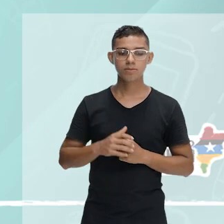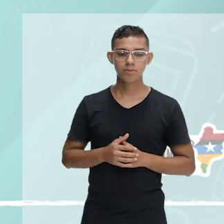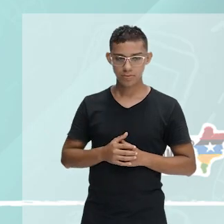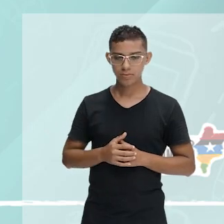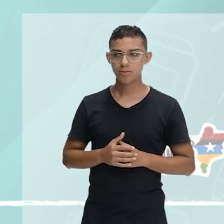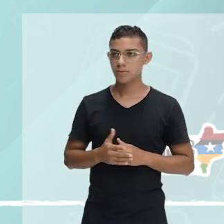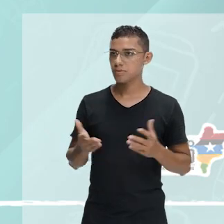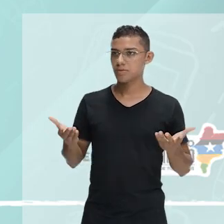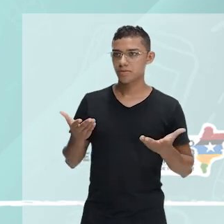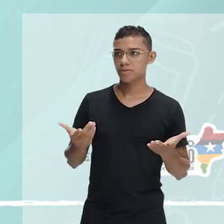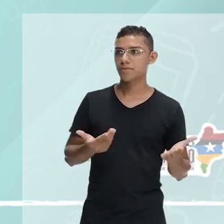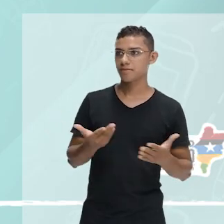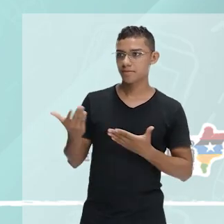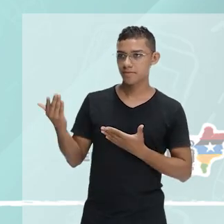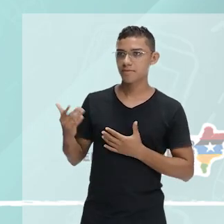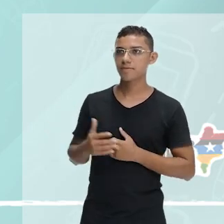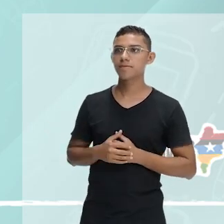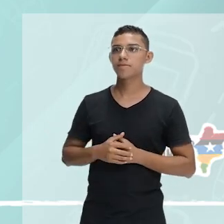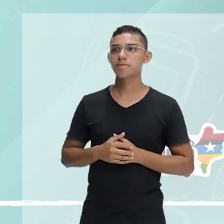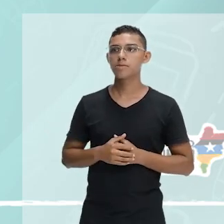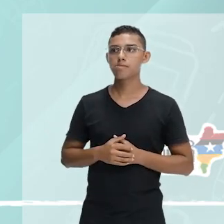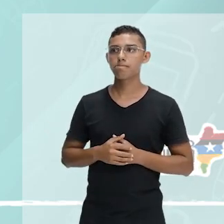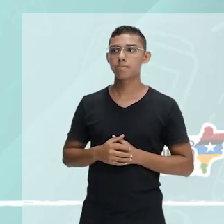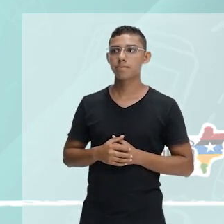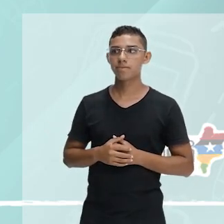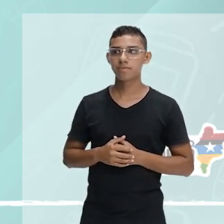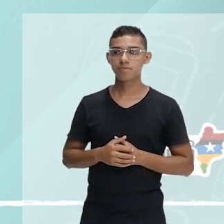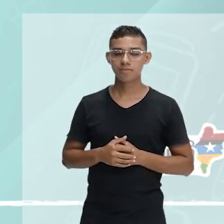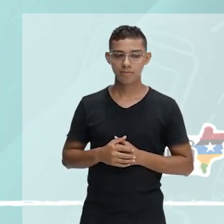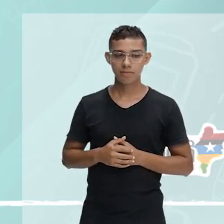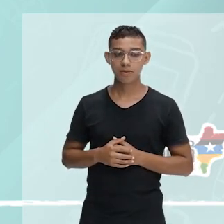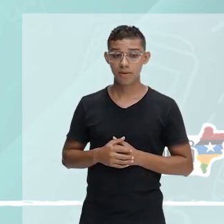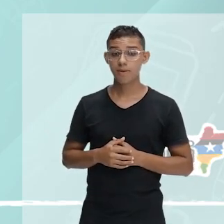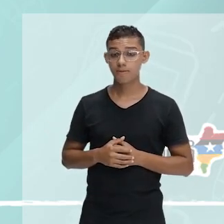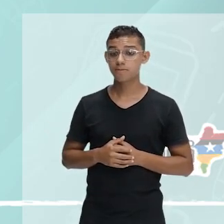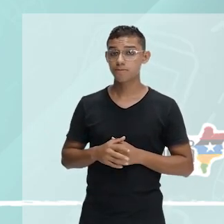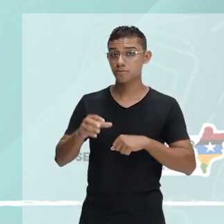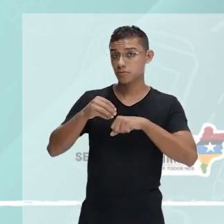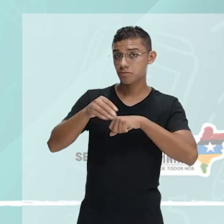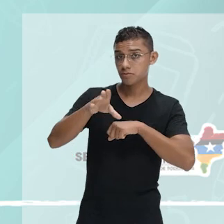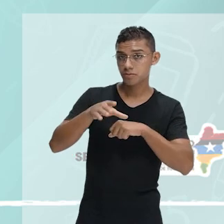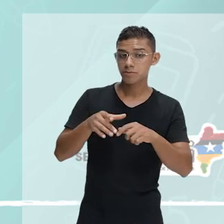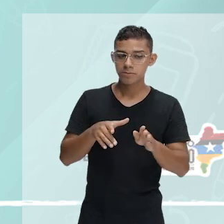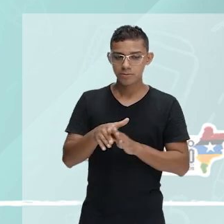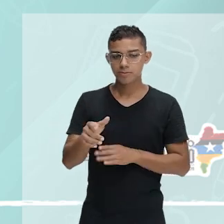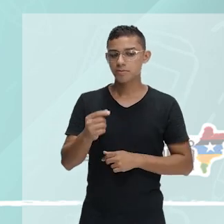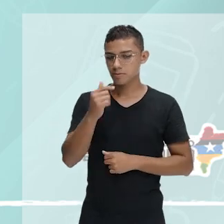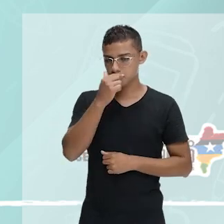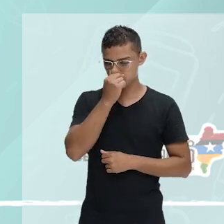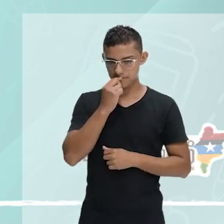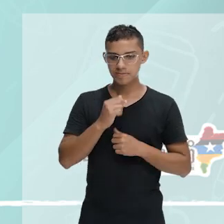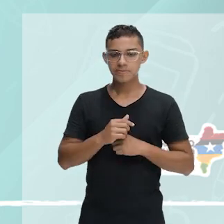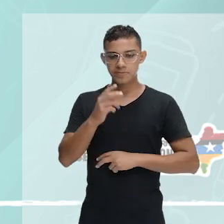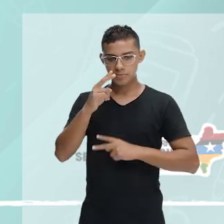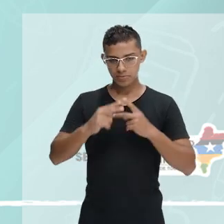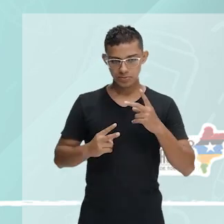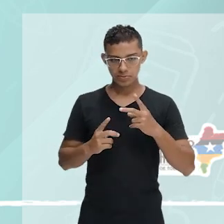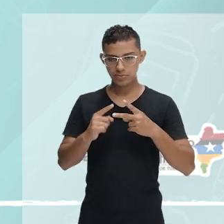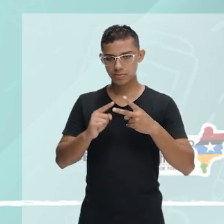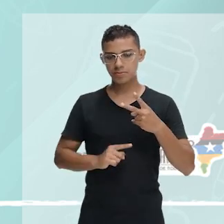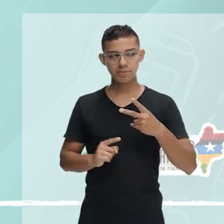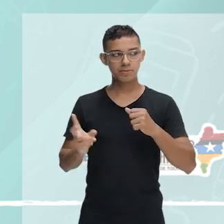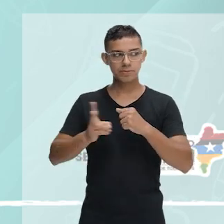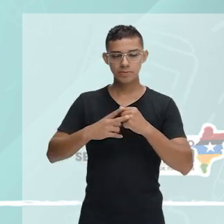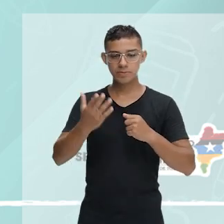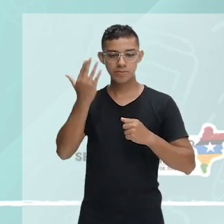não quis dar o ar da sua graça nos nossos slides, então, ela mandou um recadinho. As duas formas de conjugar os verbos pretérito imperfeito